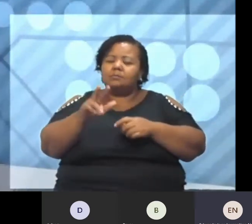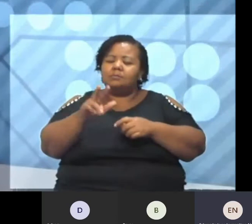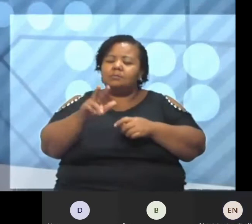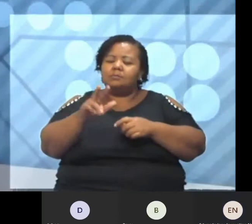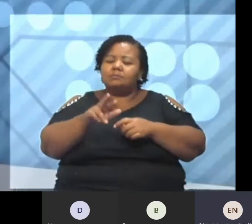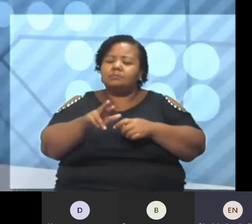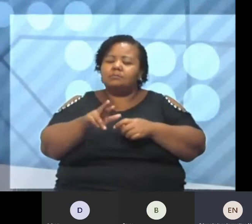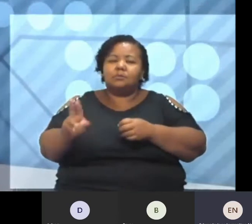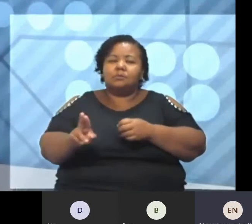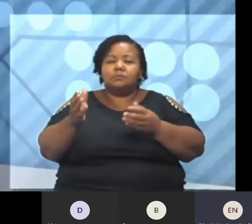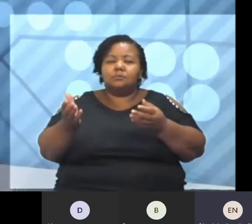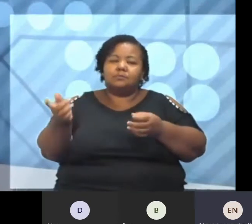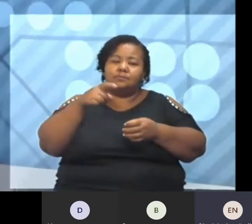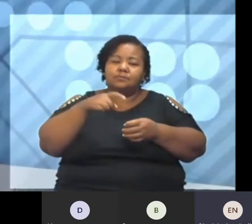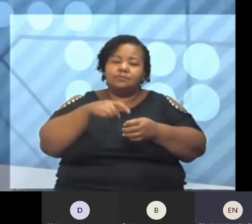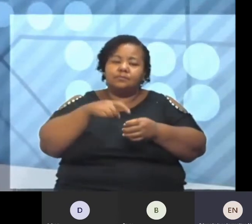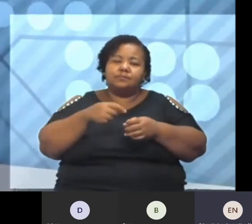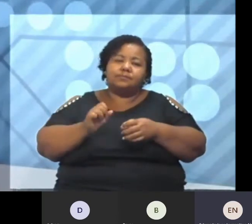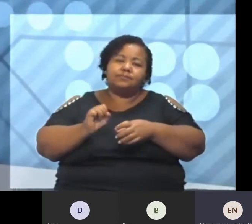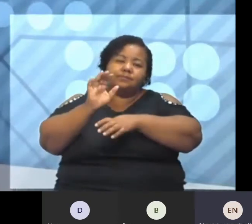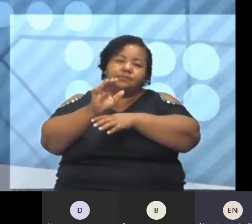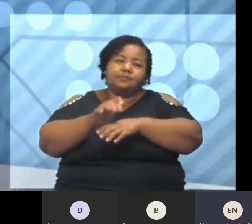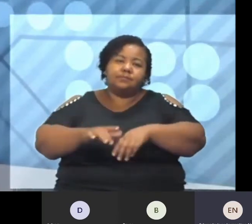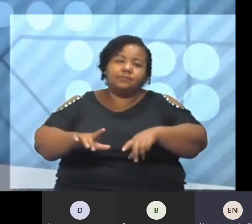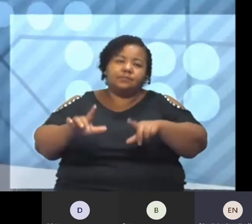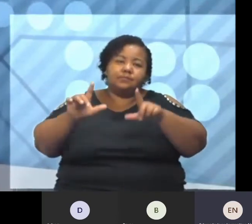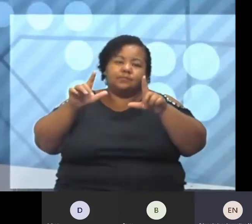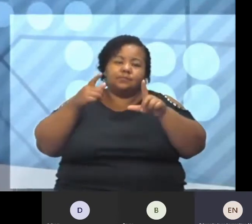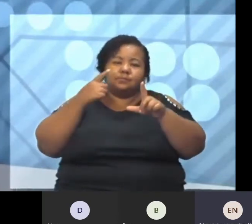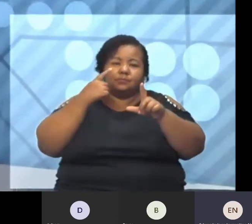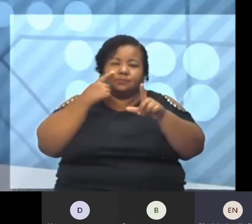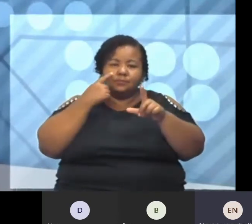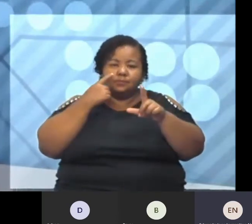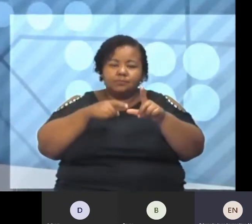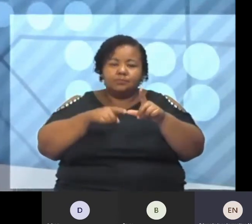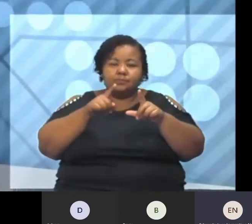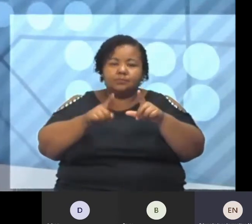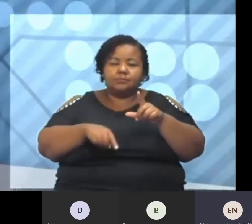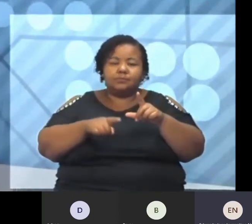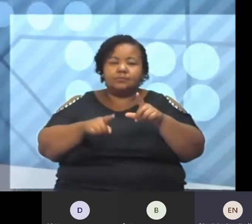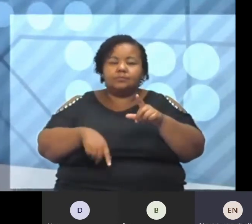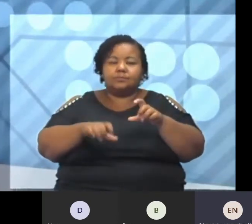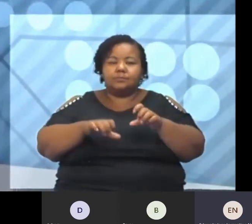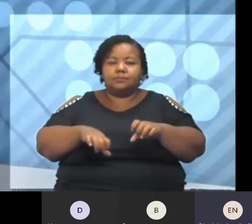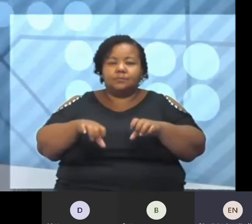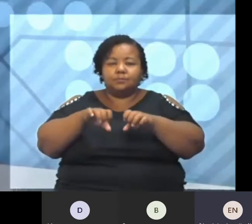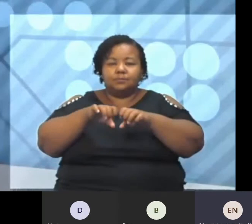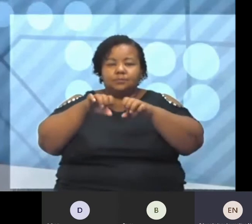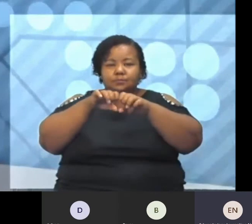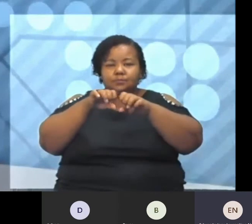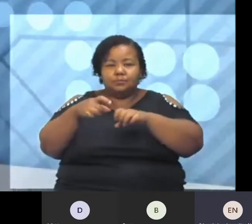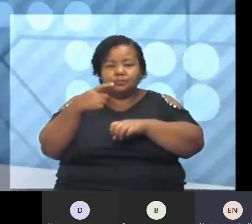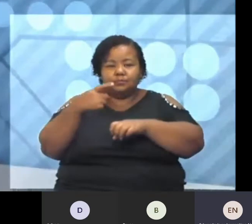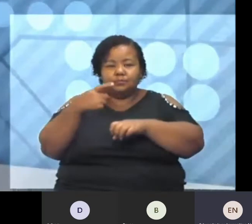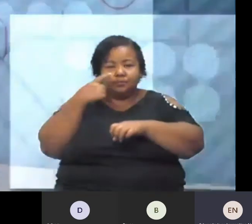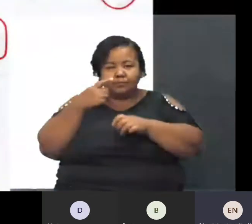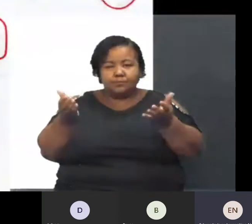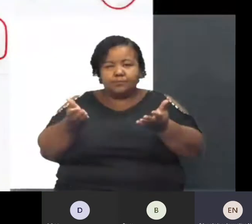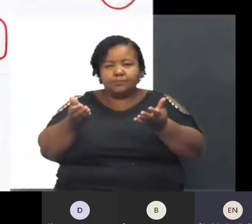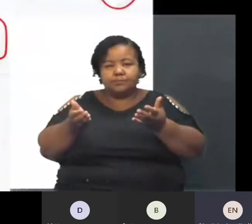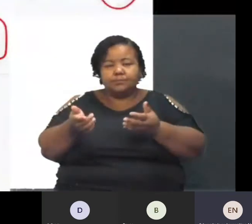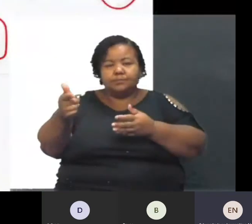manusear, agora então voltaremos ao slide para ver quais são as estruturas e o que você verá agora